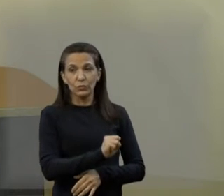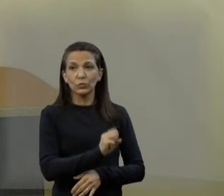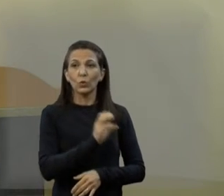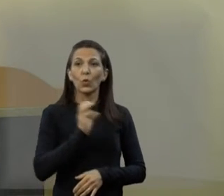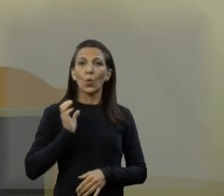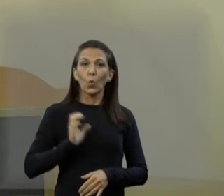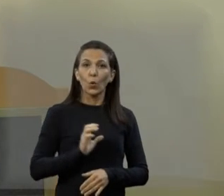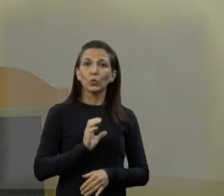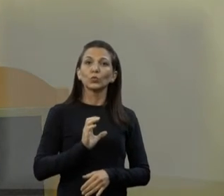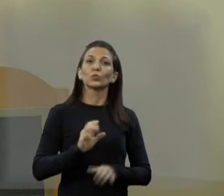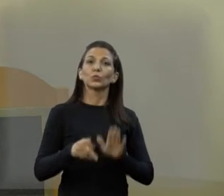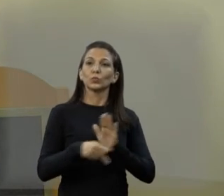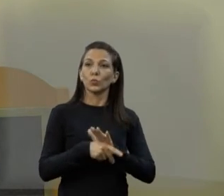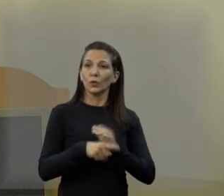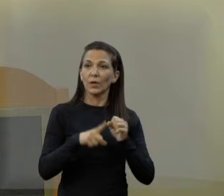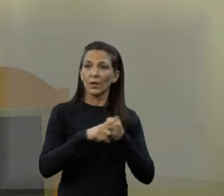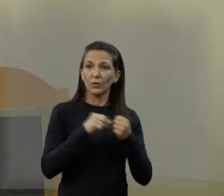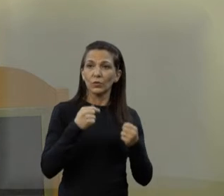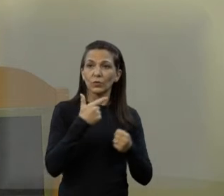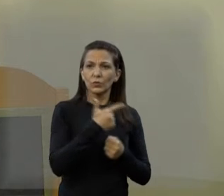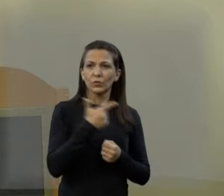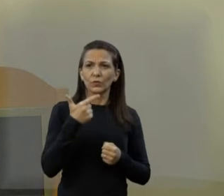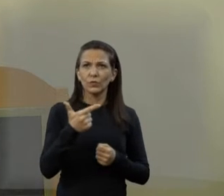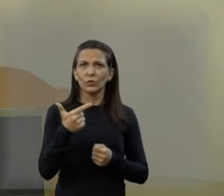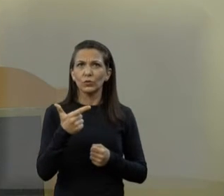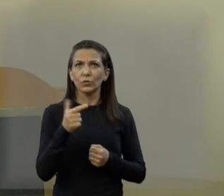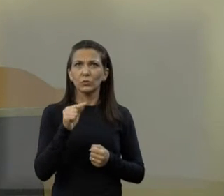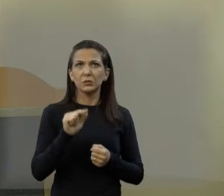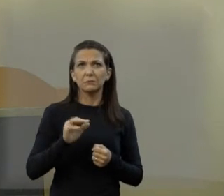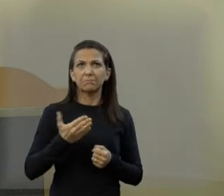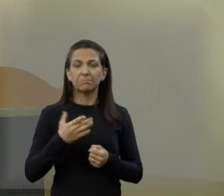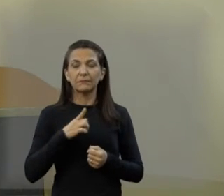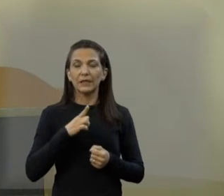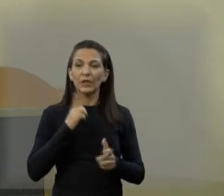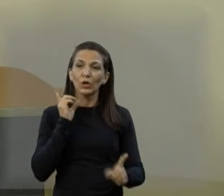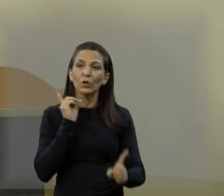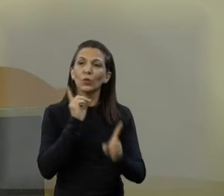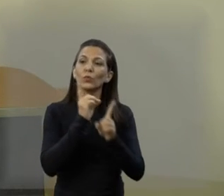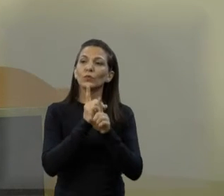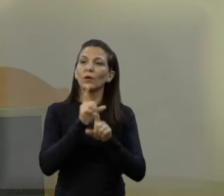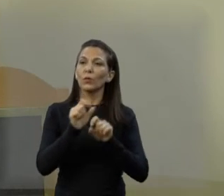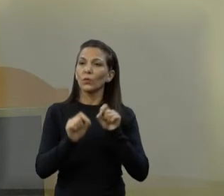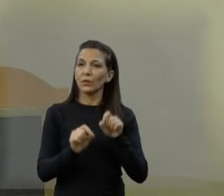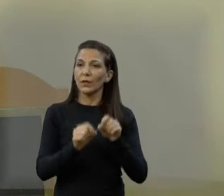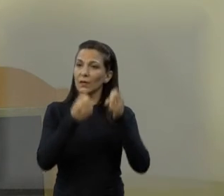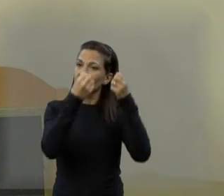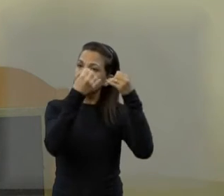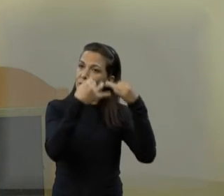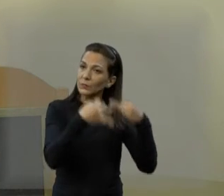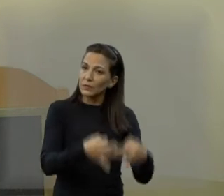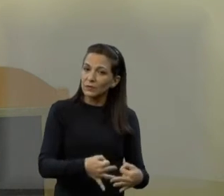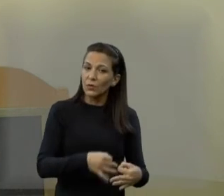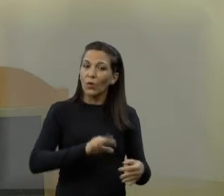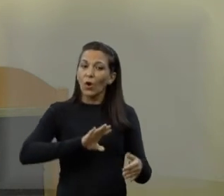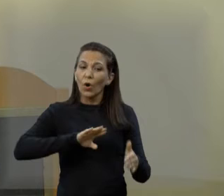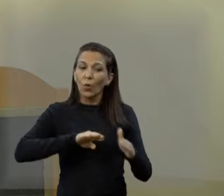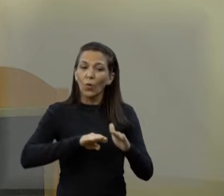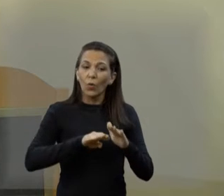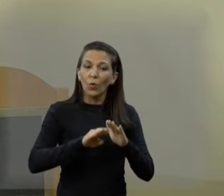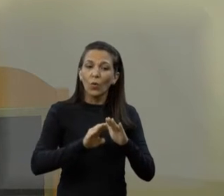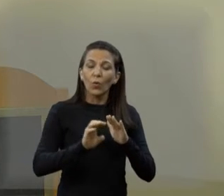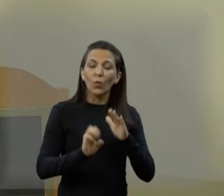de posturas artigo 222 mais ou menos lá você vai encontrar tudo como já está acontecendo